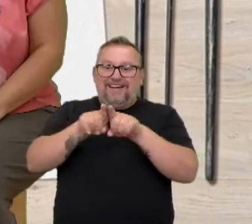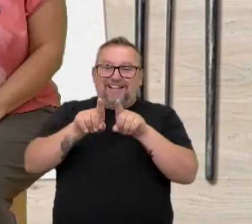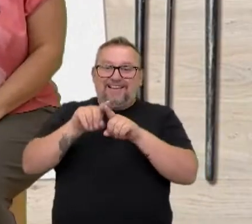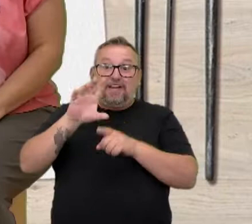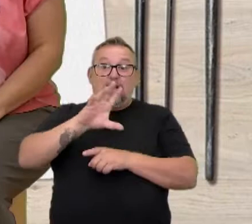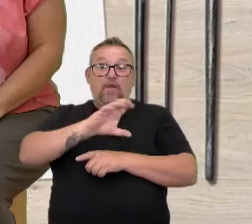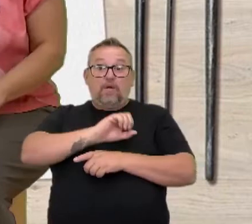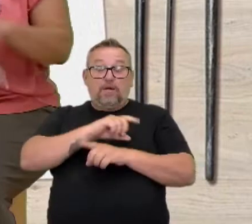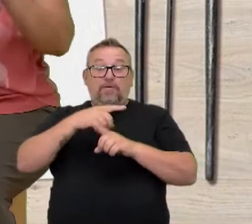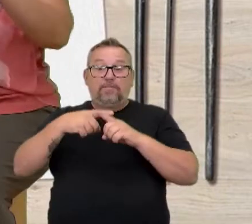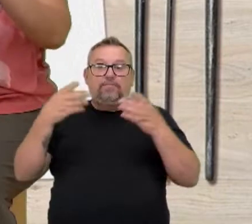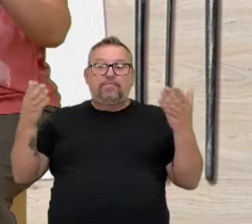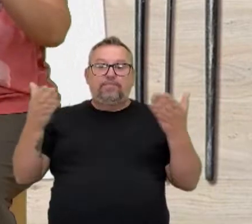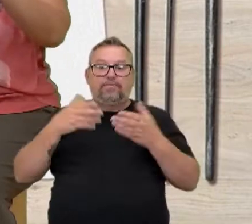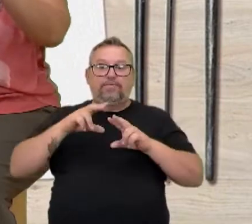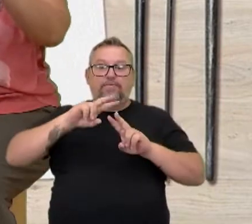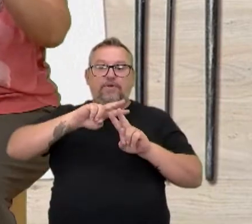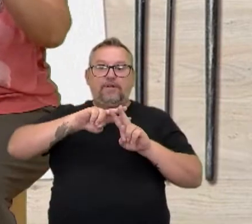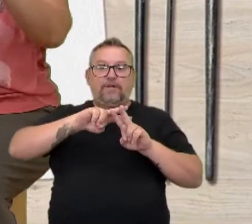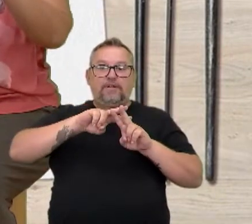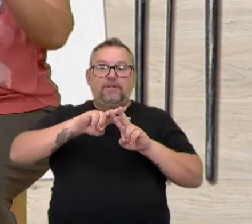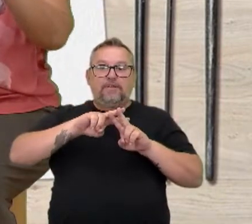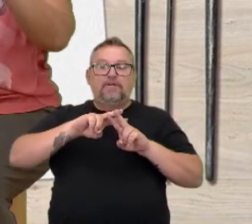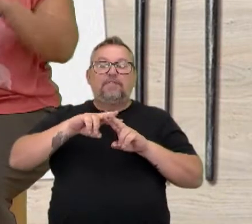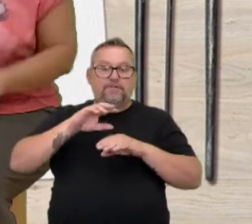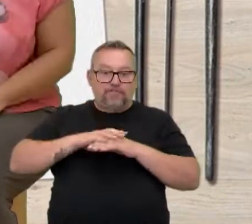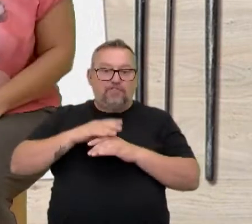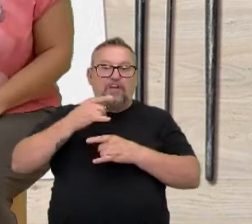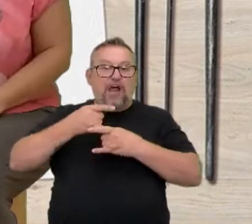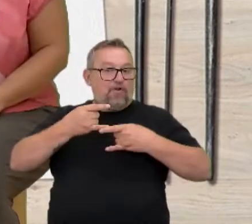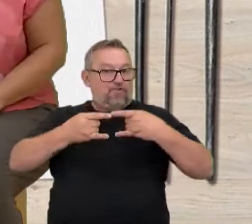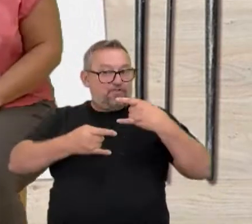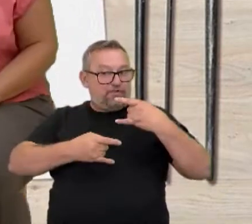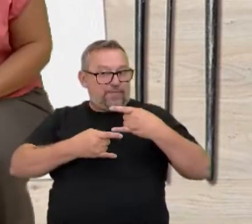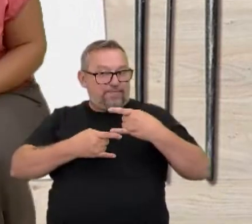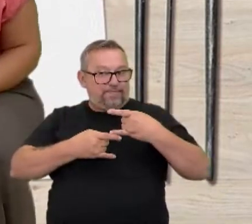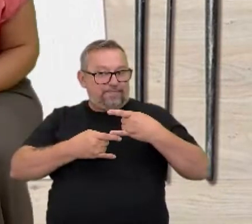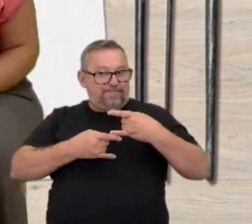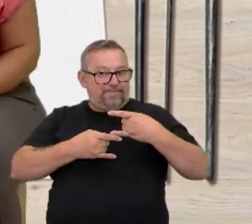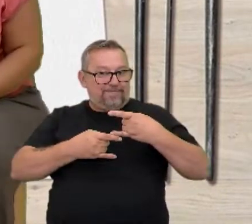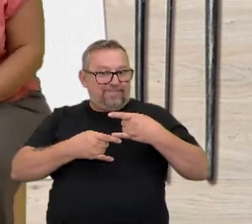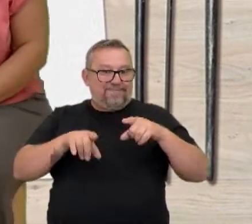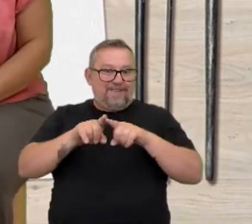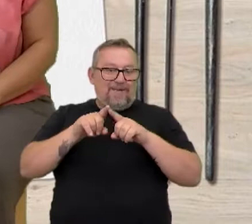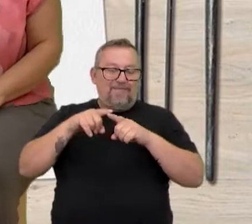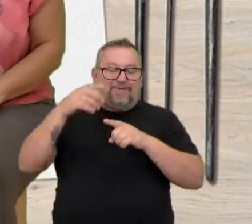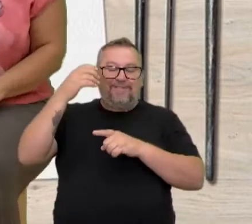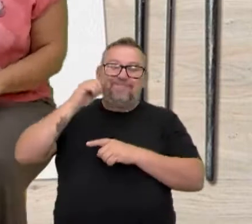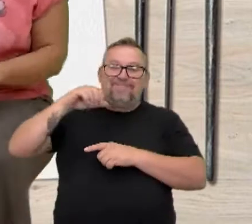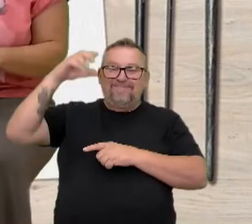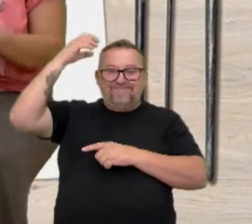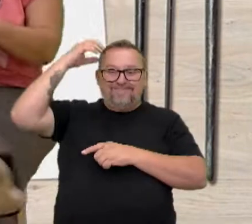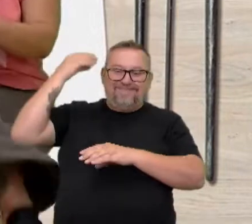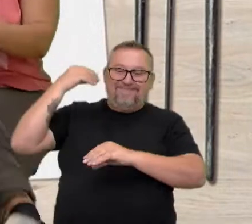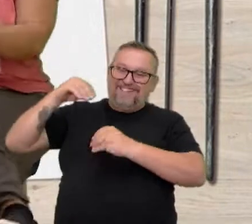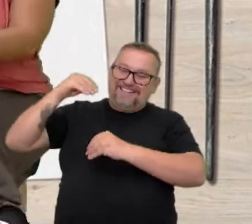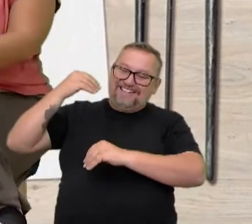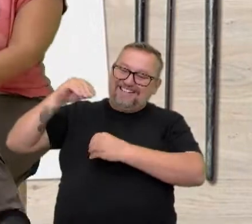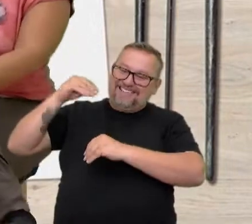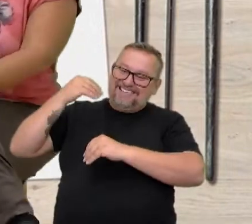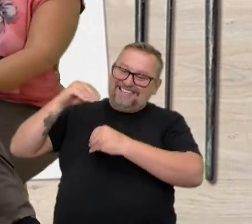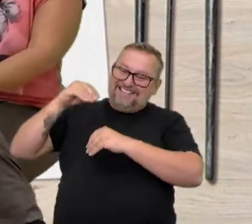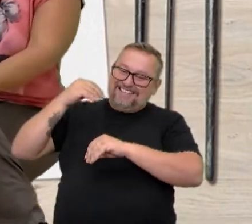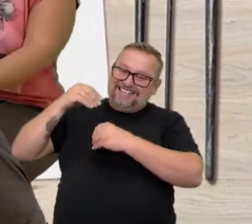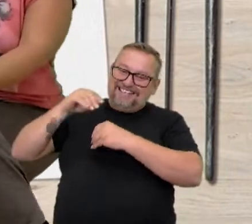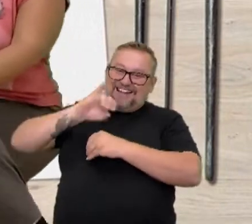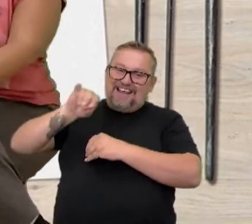lá que hoje é #charge. E a nossa outra diva rainha dos memes aqui do Centimídias, a